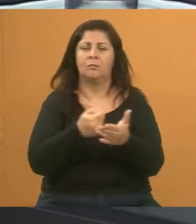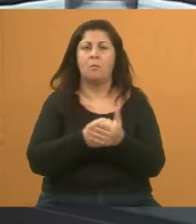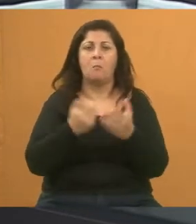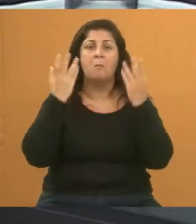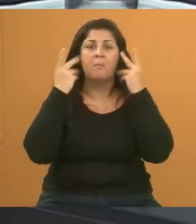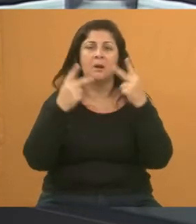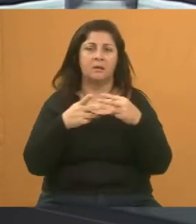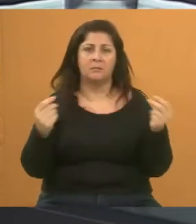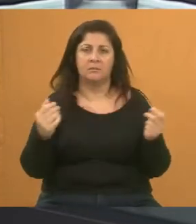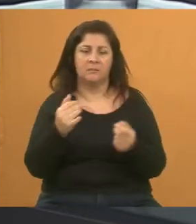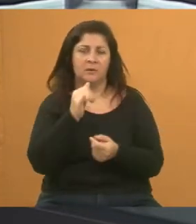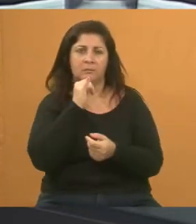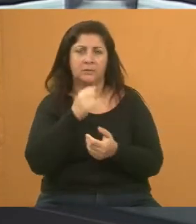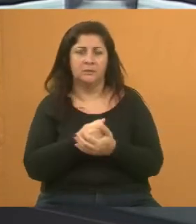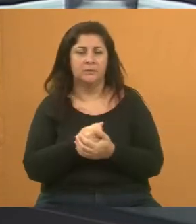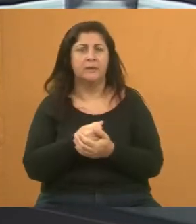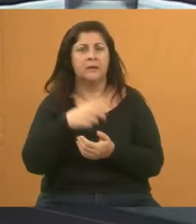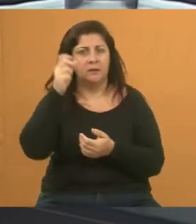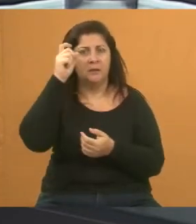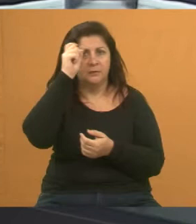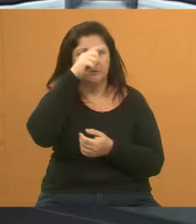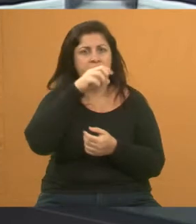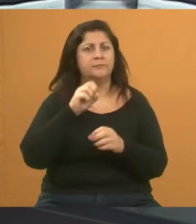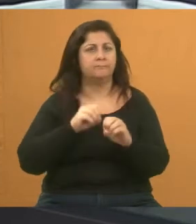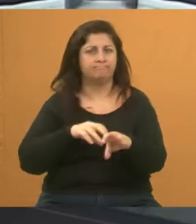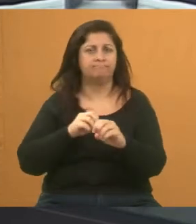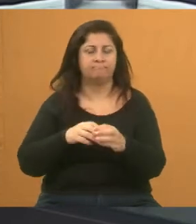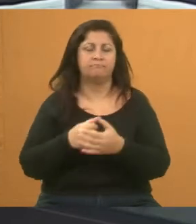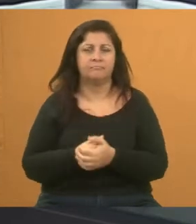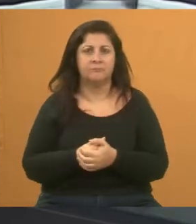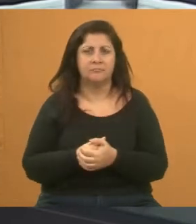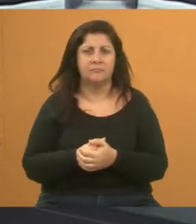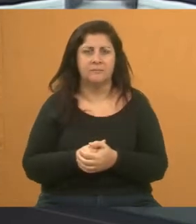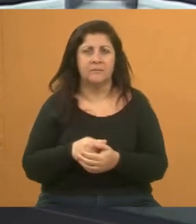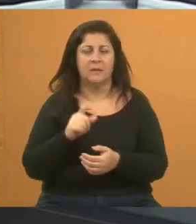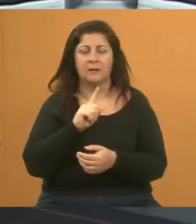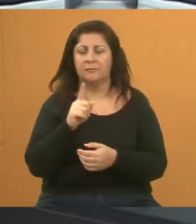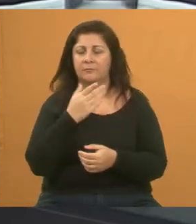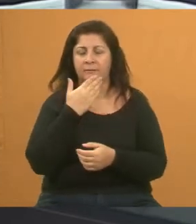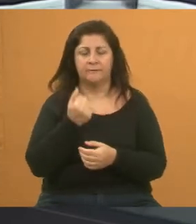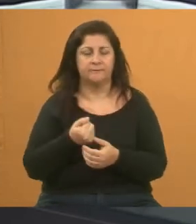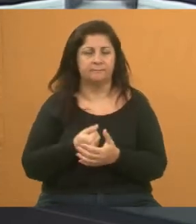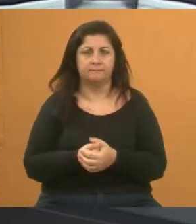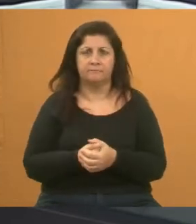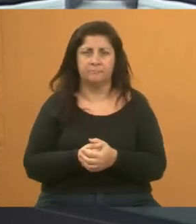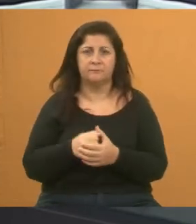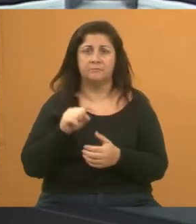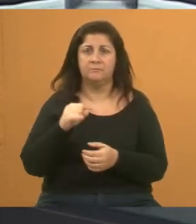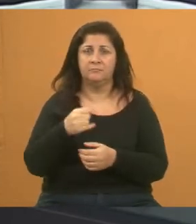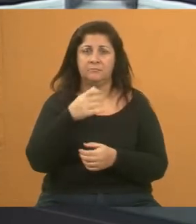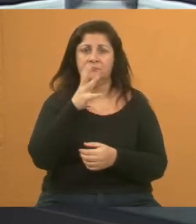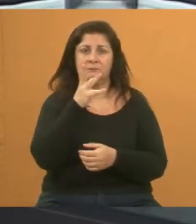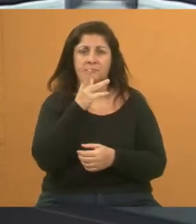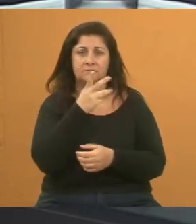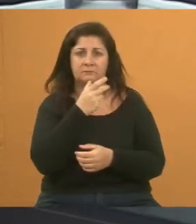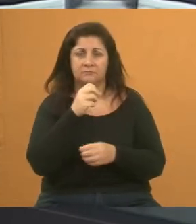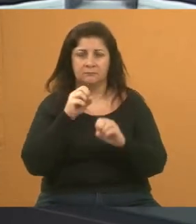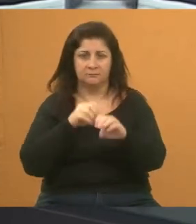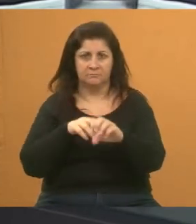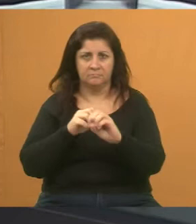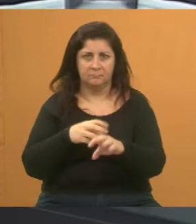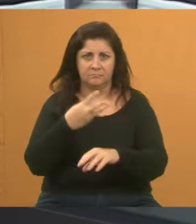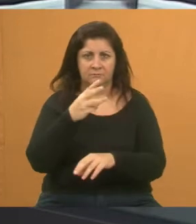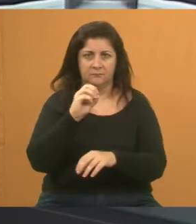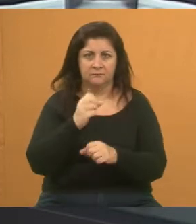com relação a determinadas coisas a respeito ao meio ambiente. Então, conscientizar não é tão fácil assim. Se nós demorarmos 30 anos para conscientizar as